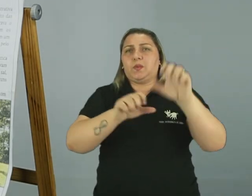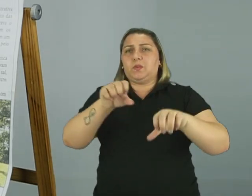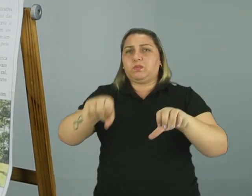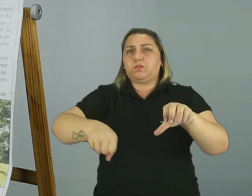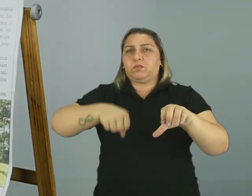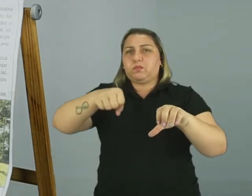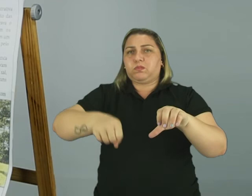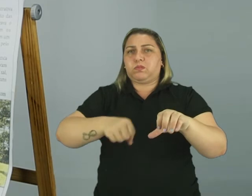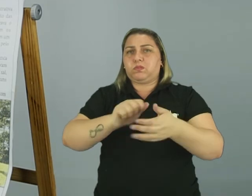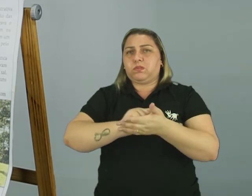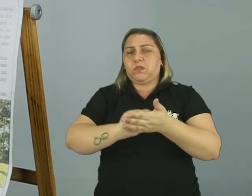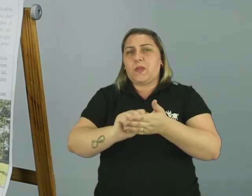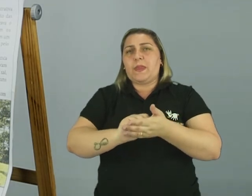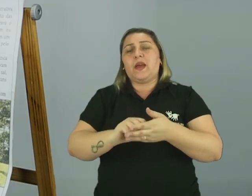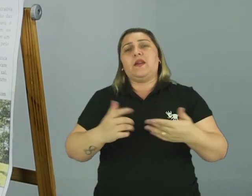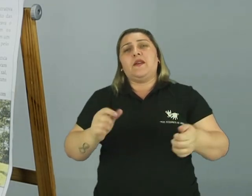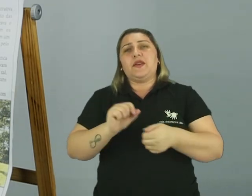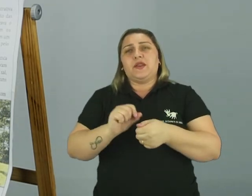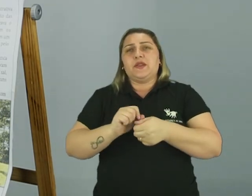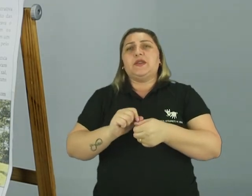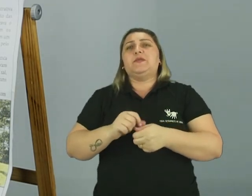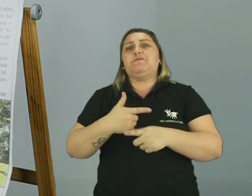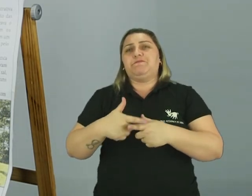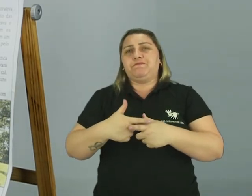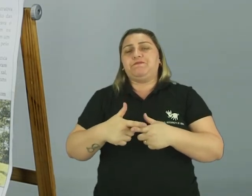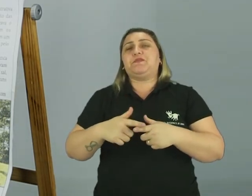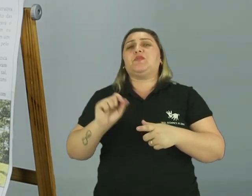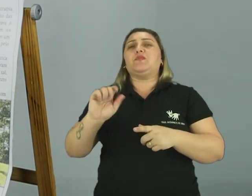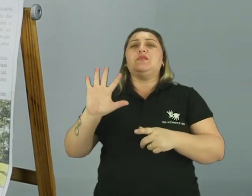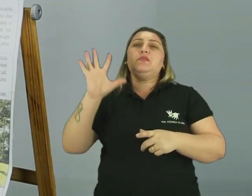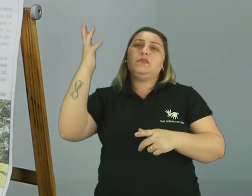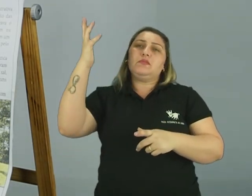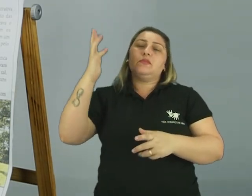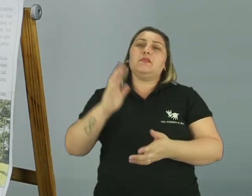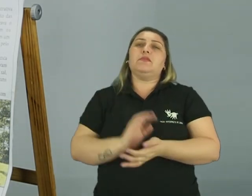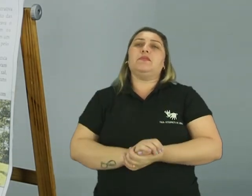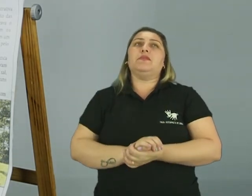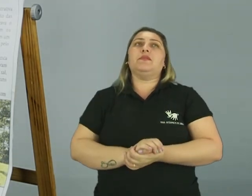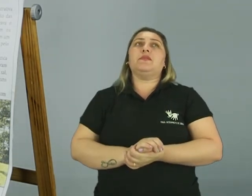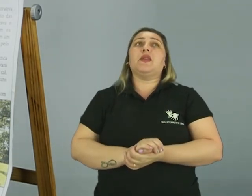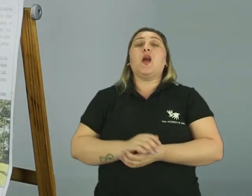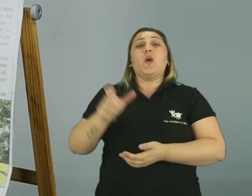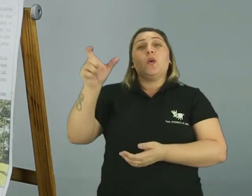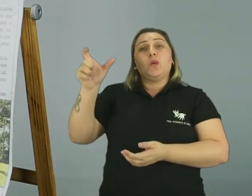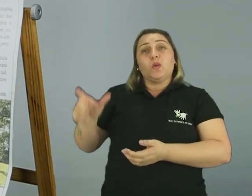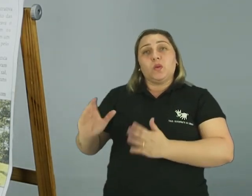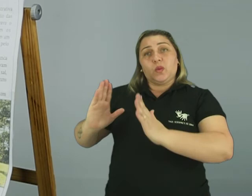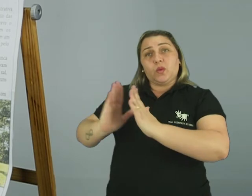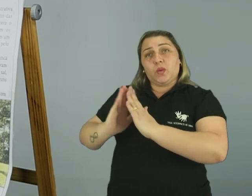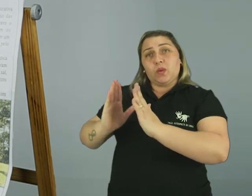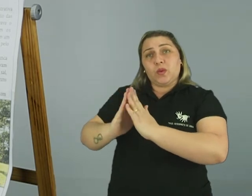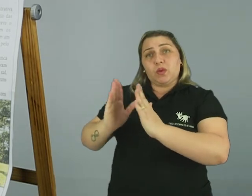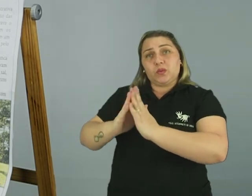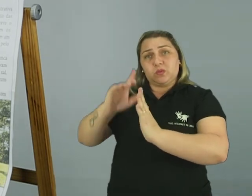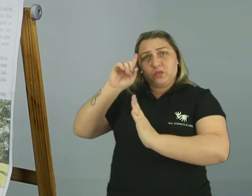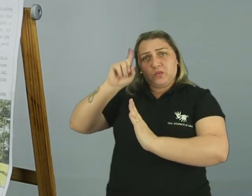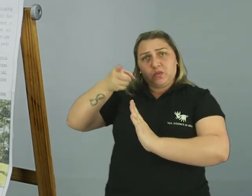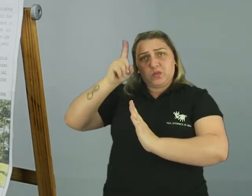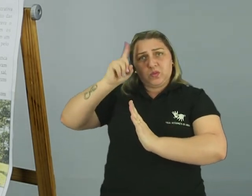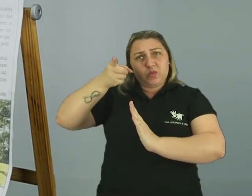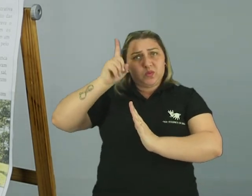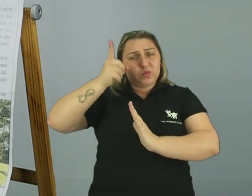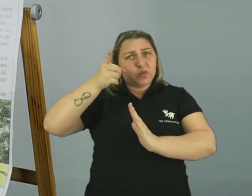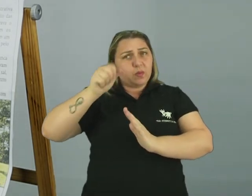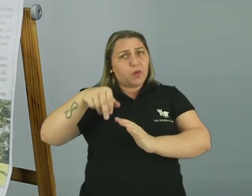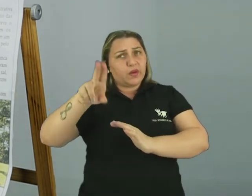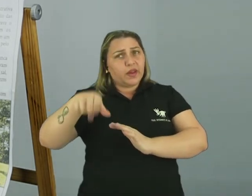eram feitos antigamente. Então eles tinham essa situação. E o que que acontecia? O seringal, ele era comandado